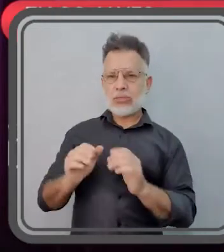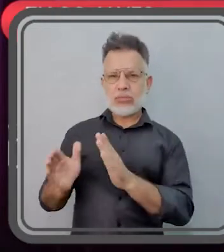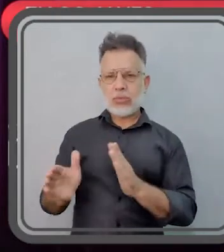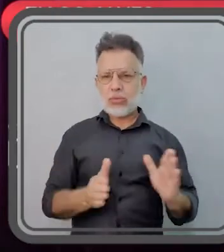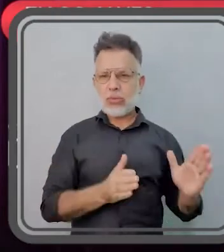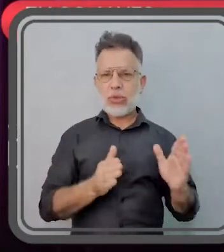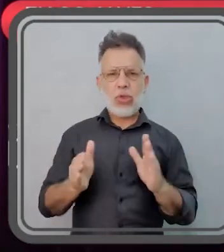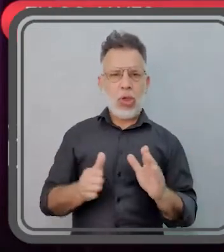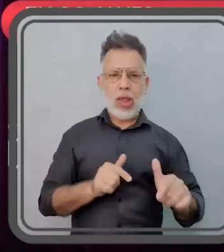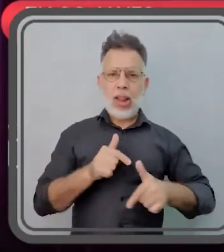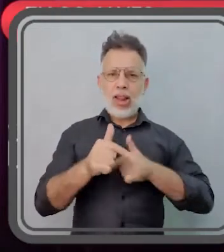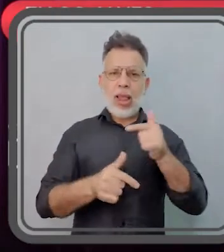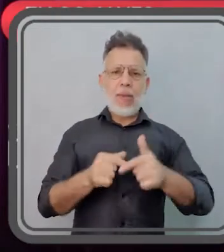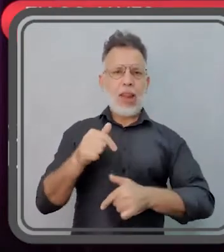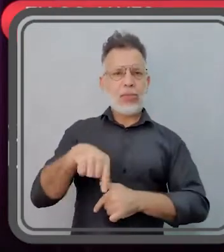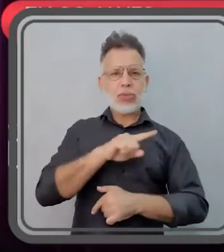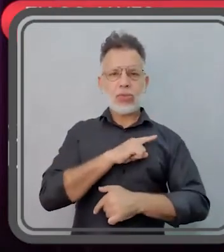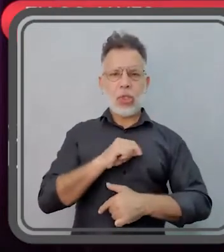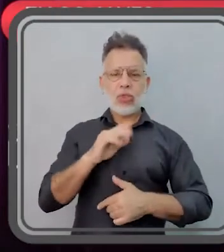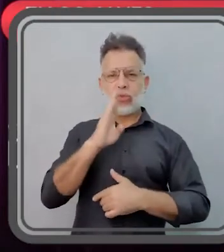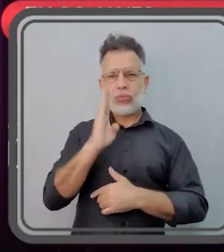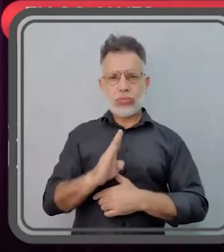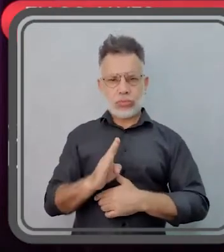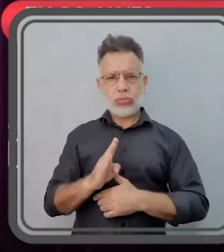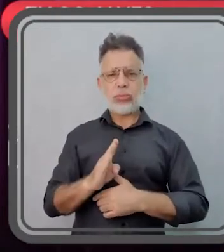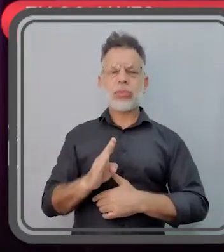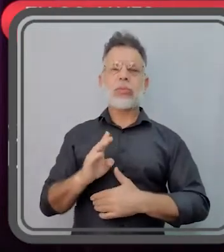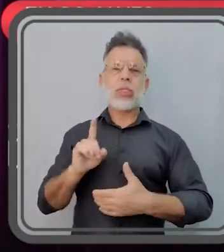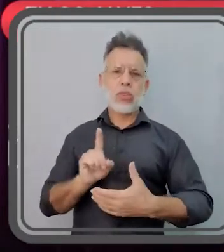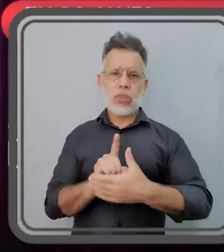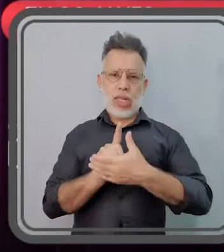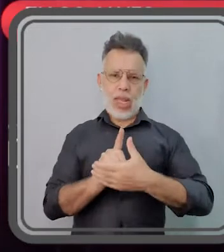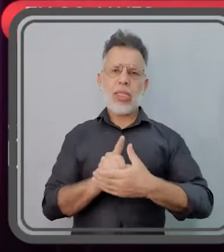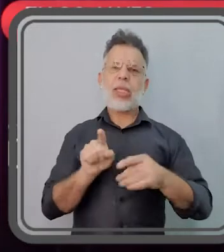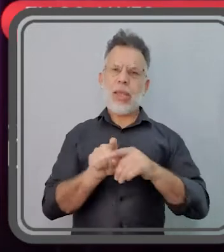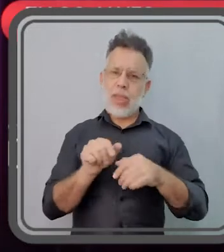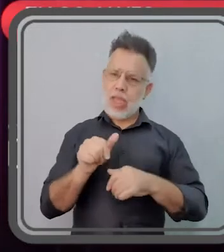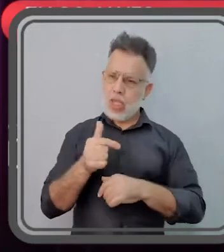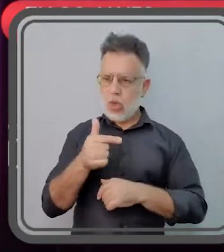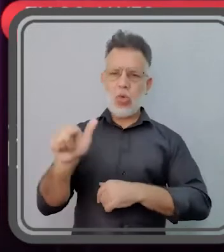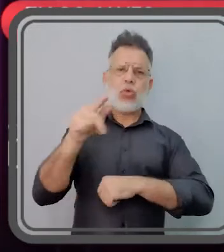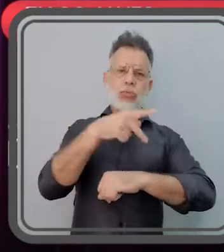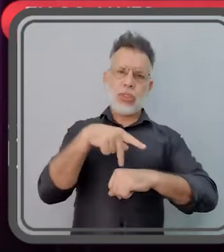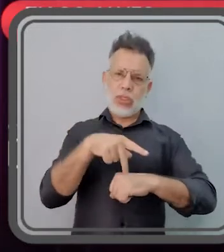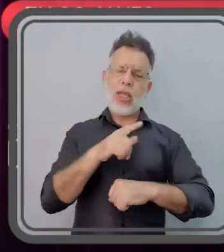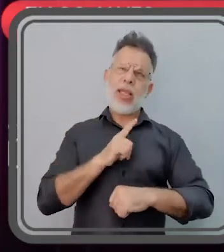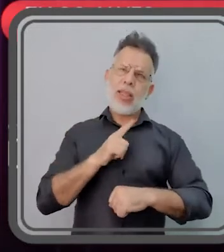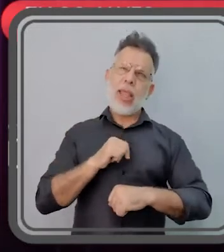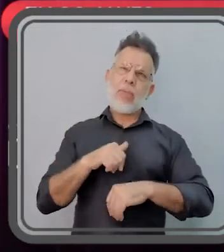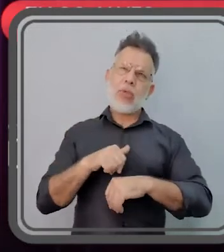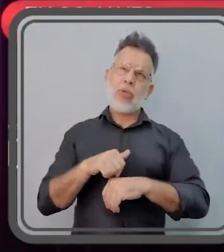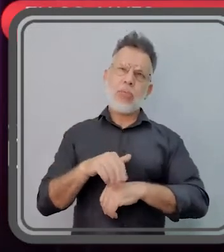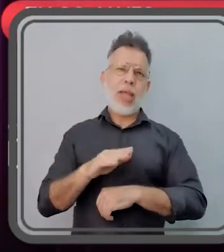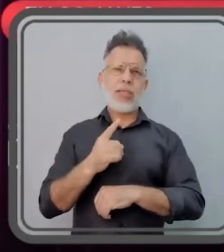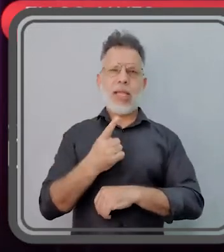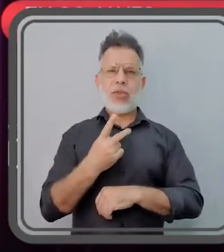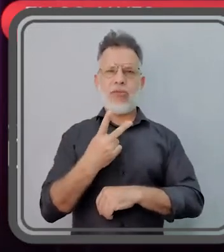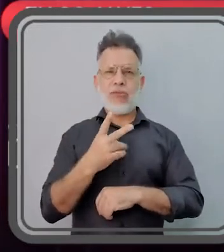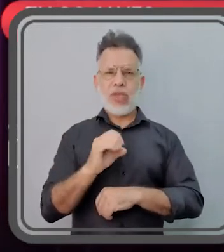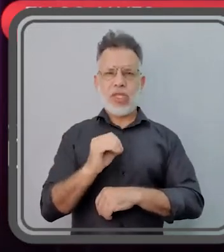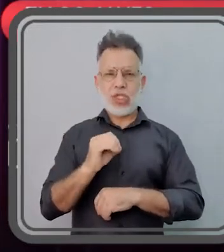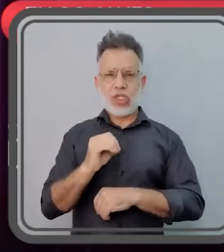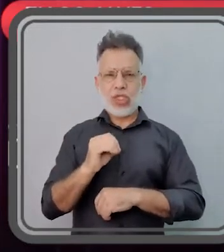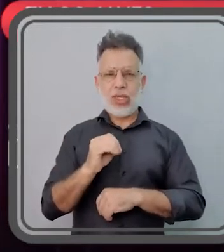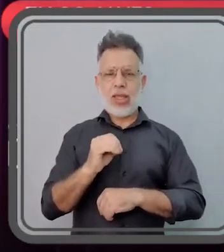trabalha para nossos clientes no Brasil e no globalmente. No Brasil, temos mais de 120 clientes